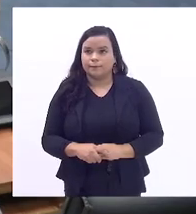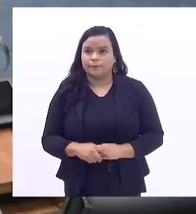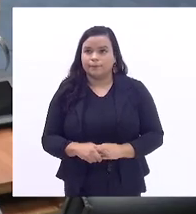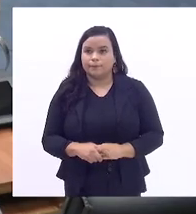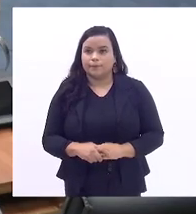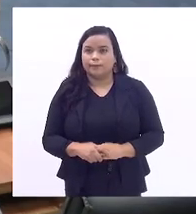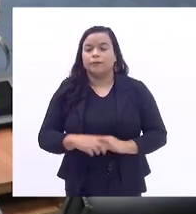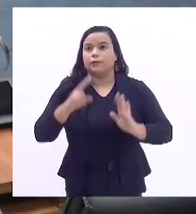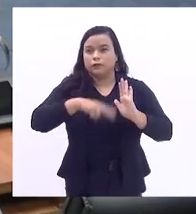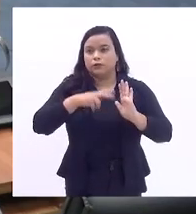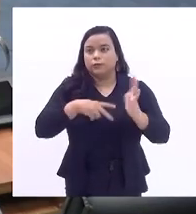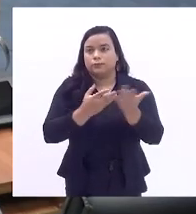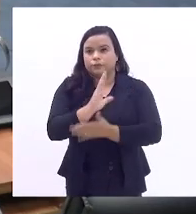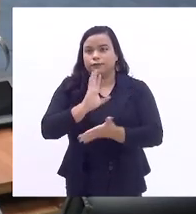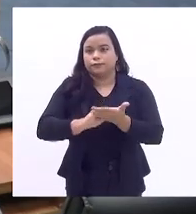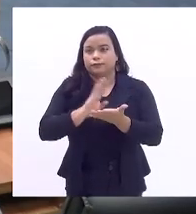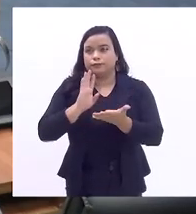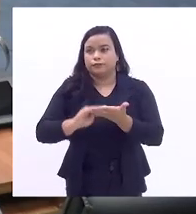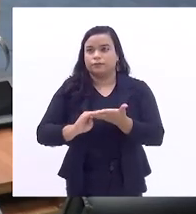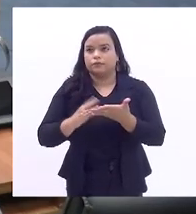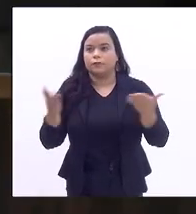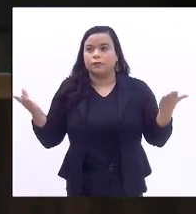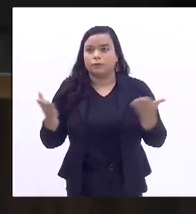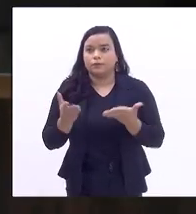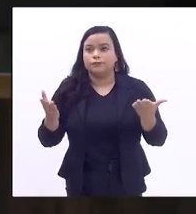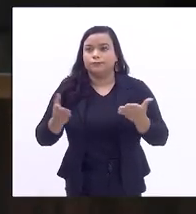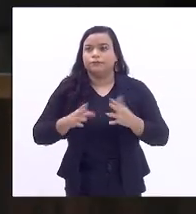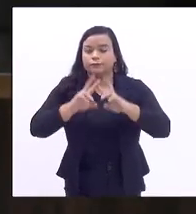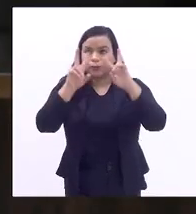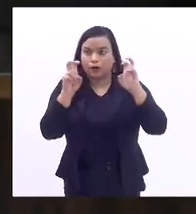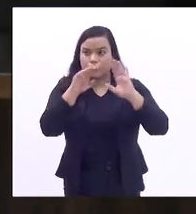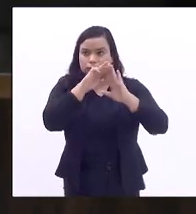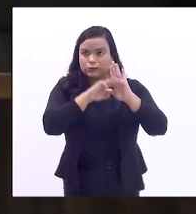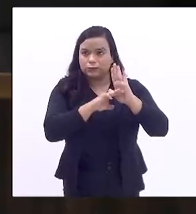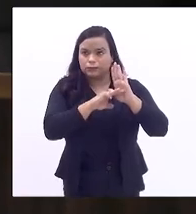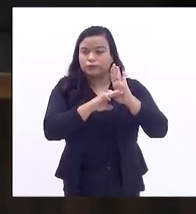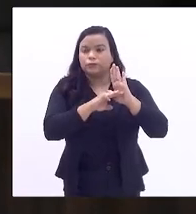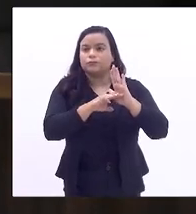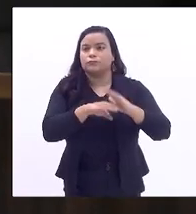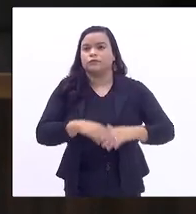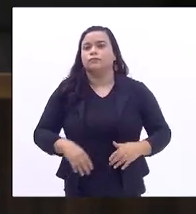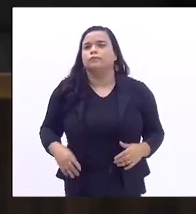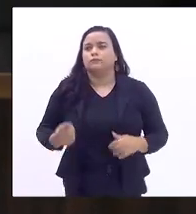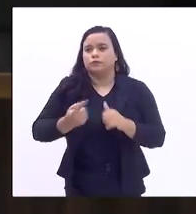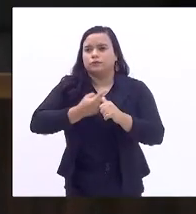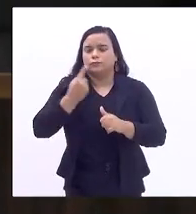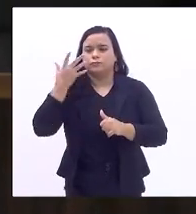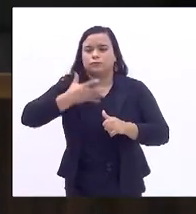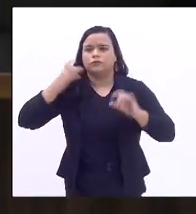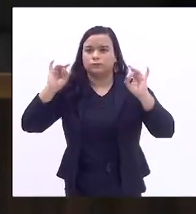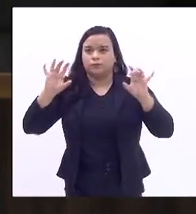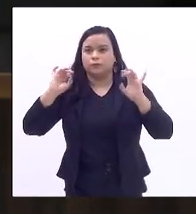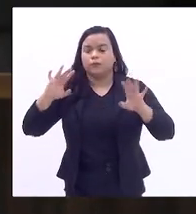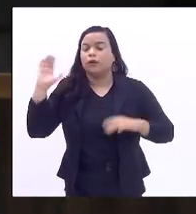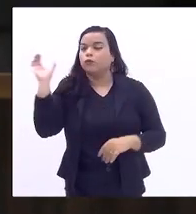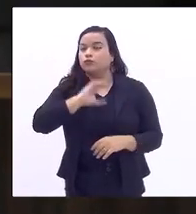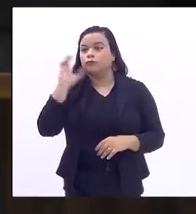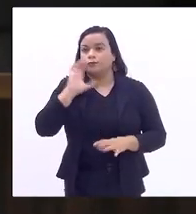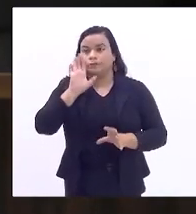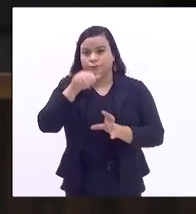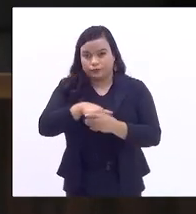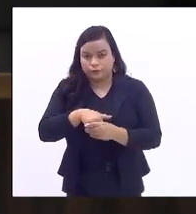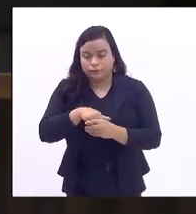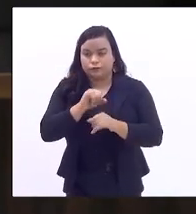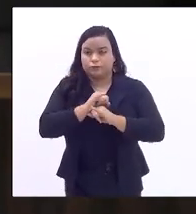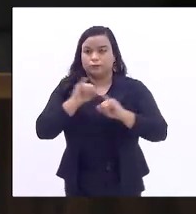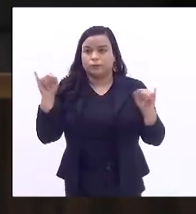a lida e aprovada a ata passa-se a ordem da primeira sessão extraordinária anuncio é regime de urgência em votação